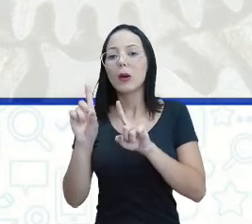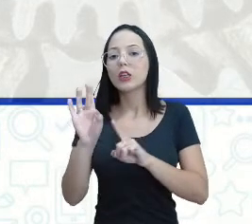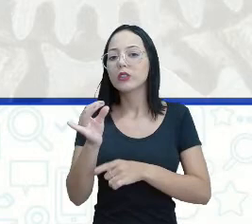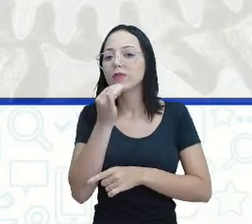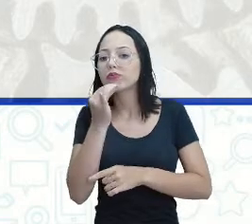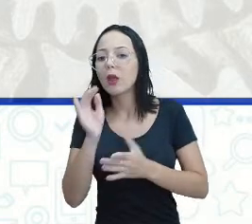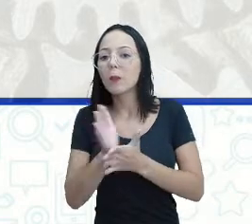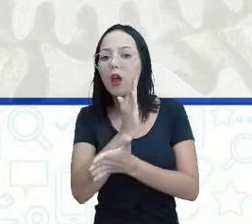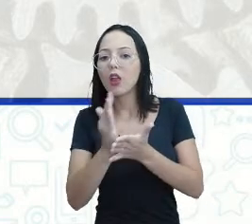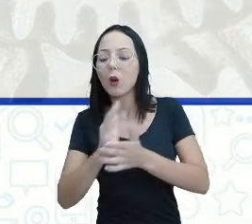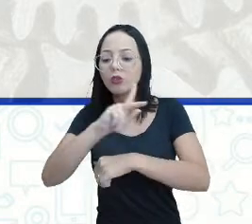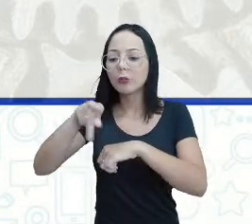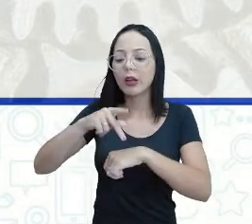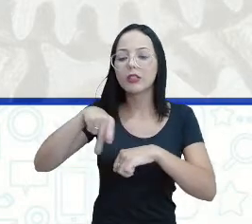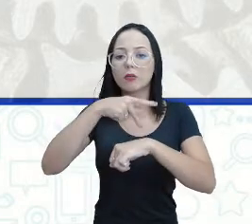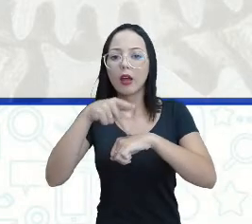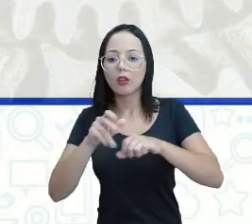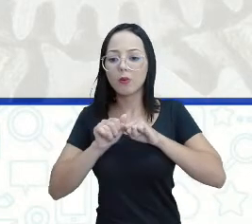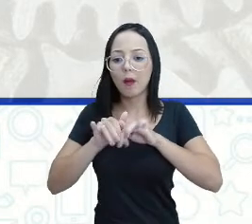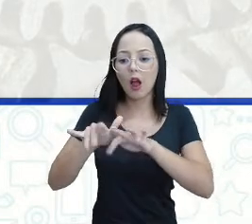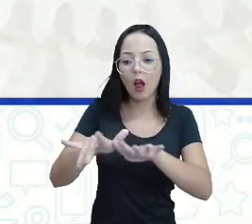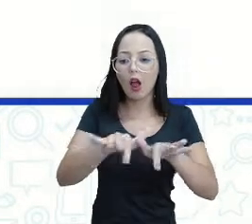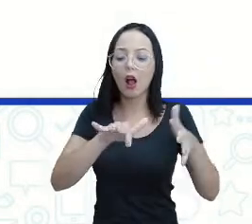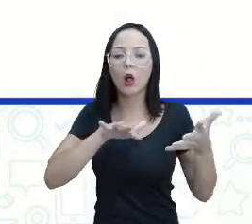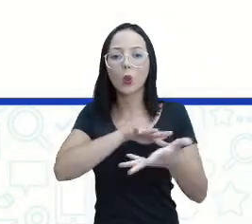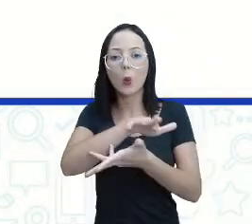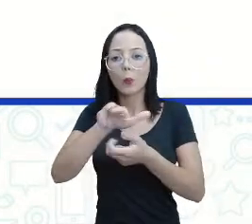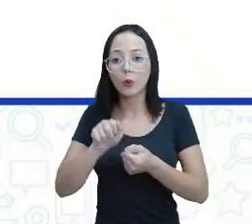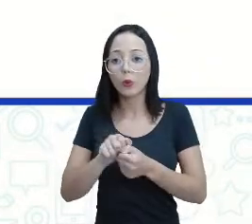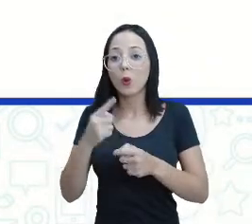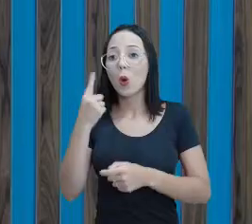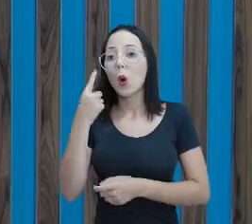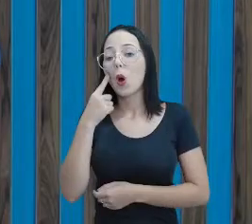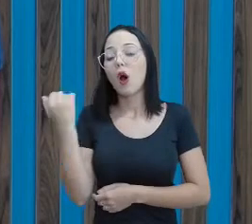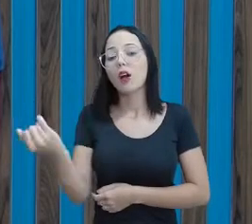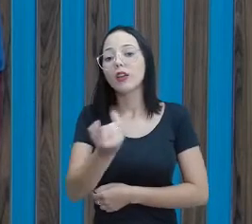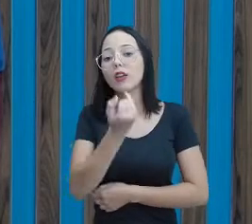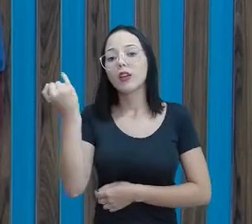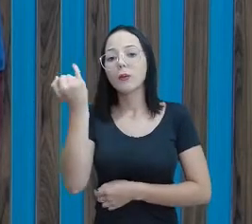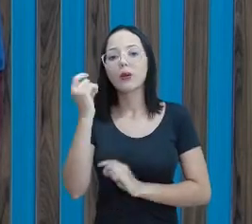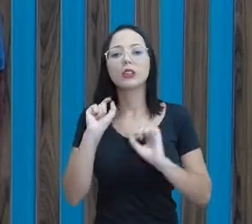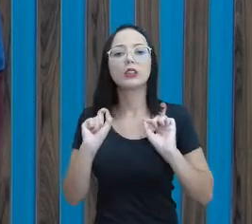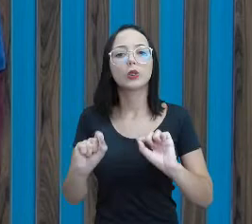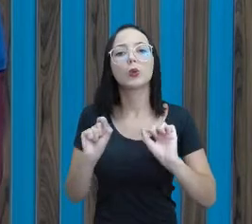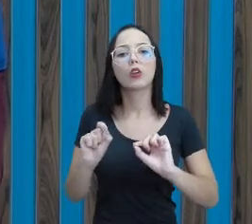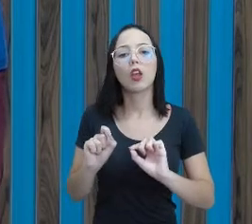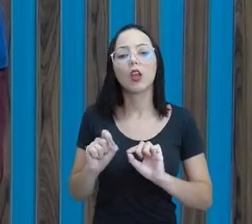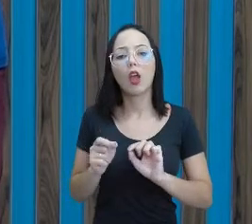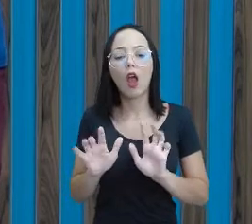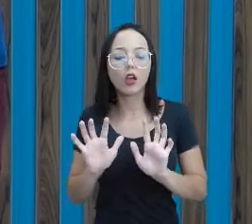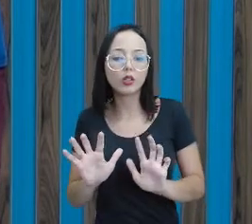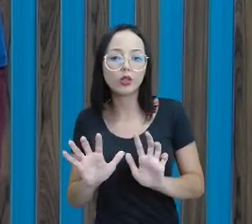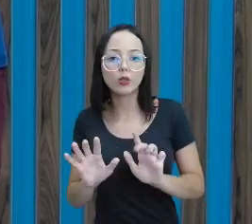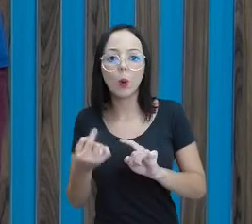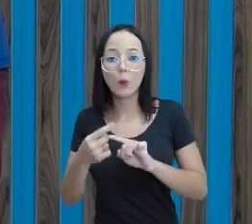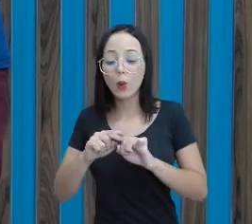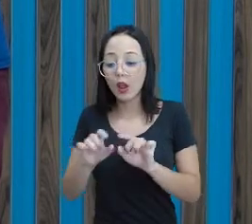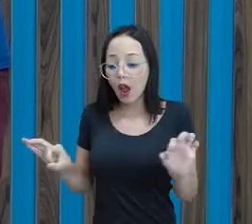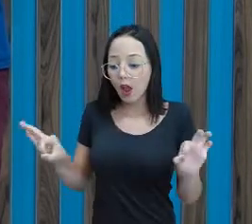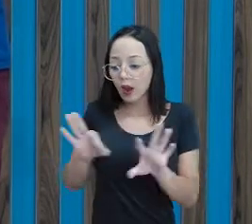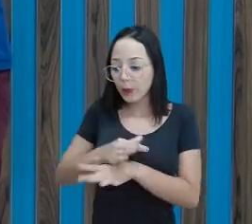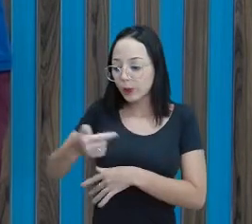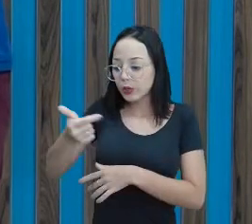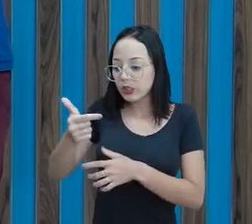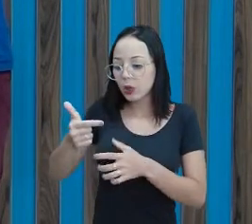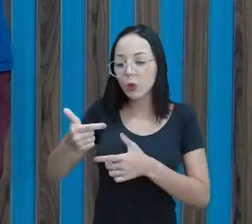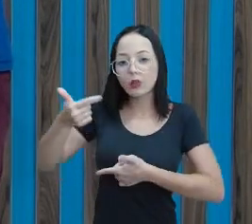somente a alguns países e se alastrando por todo mundo. Gente, uma das coisas importantíssimas, tá, é exatamente isso. Foi depois da Segunda Guerra Mundial,